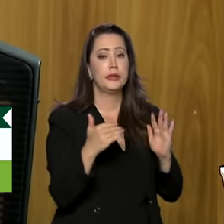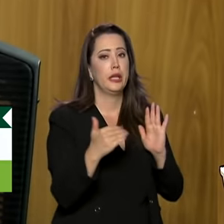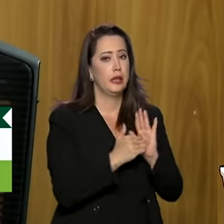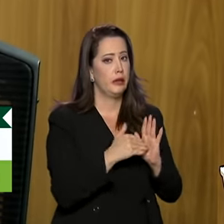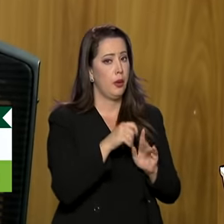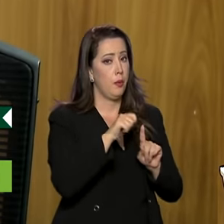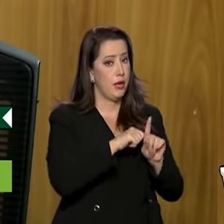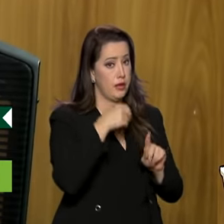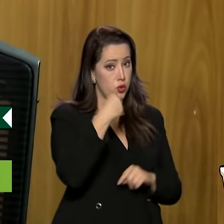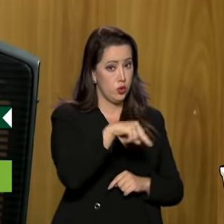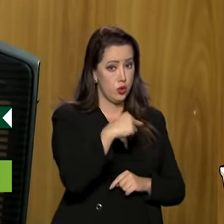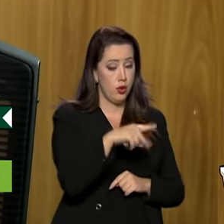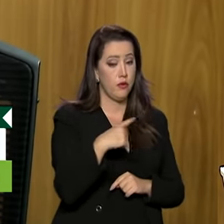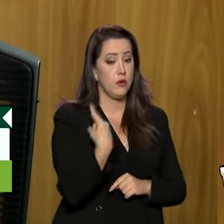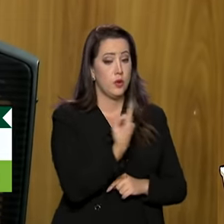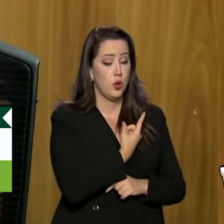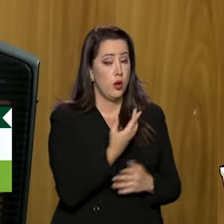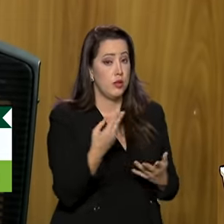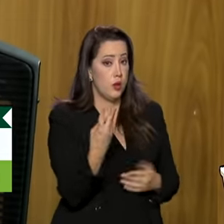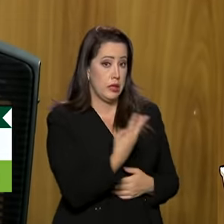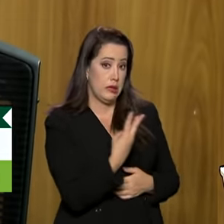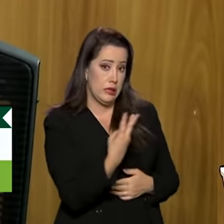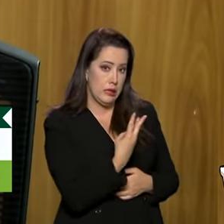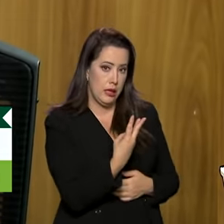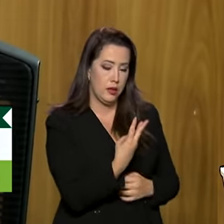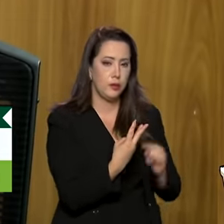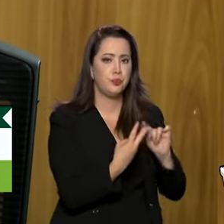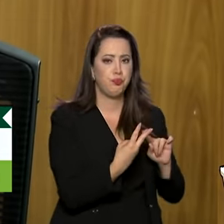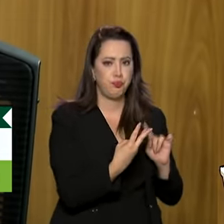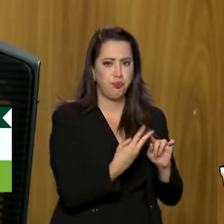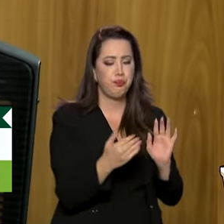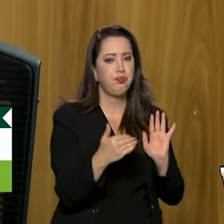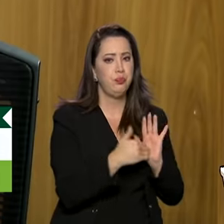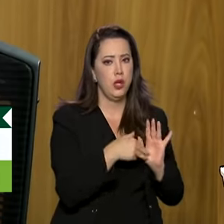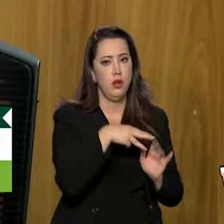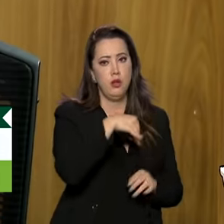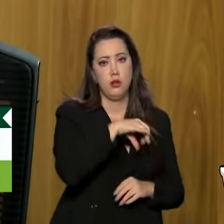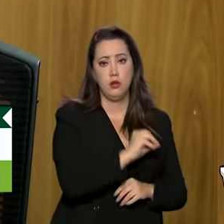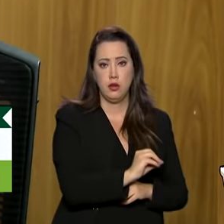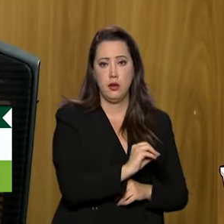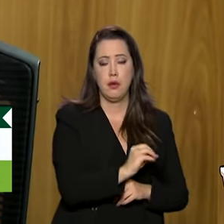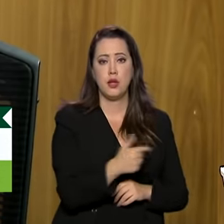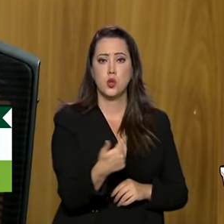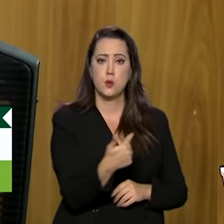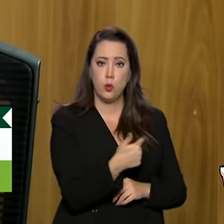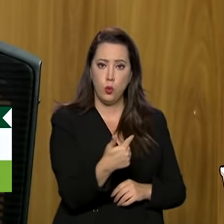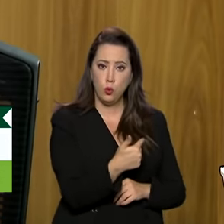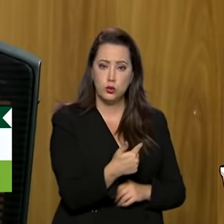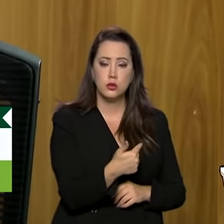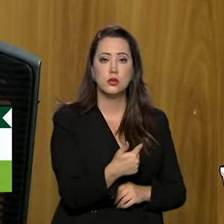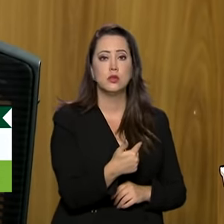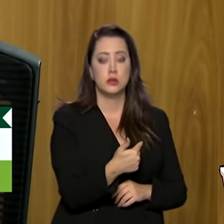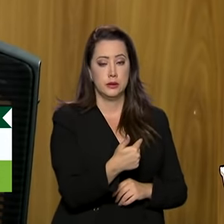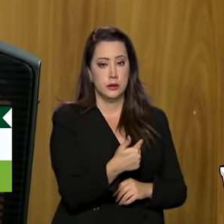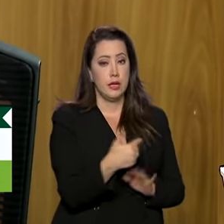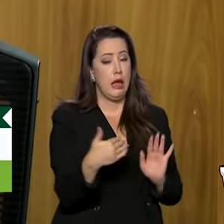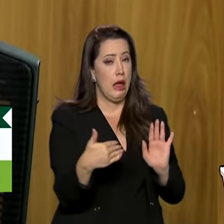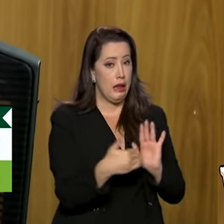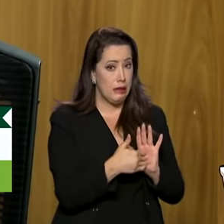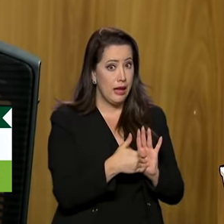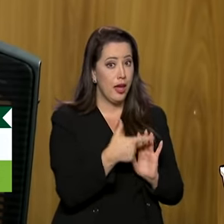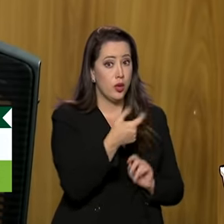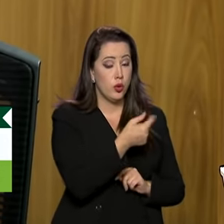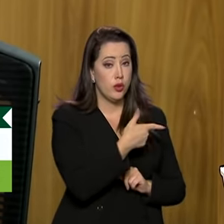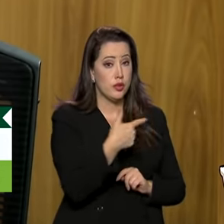nós passamos a terceira posição até maio nós iremos a segunda posição e